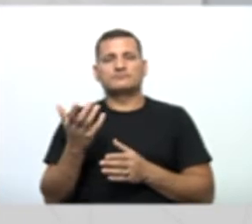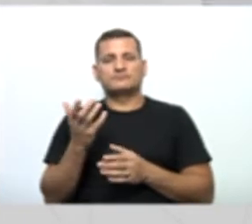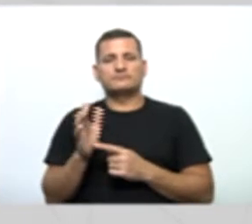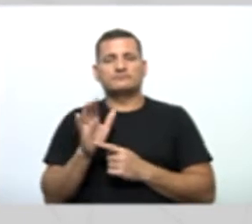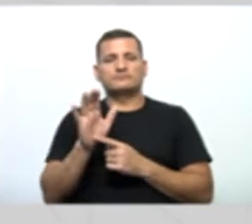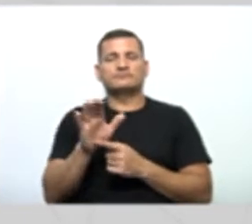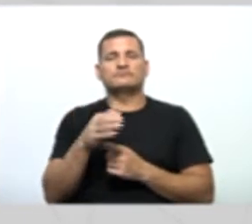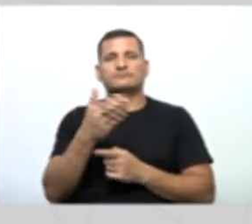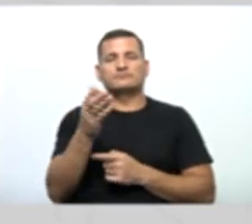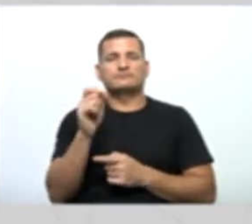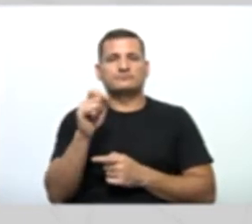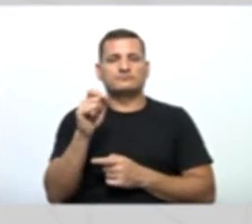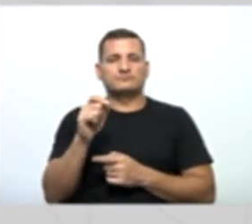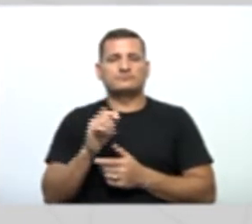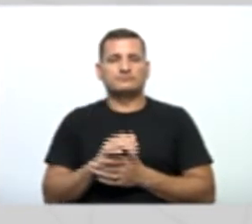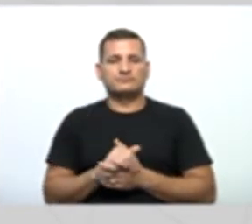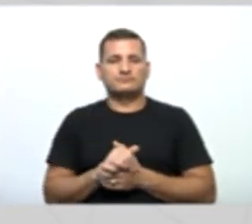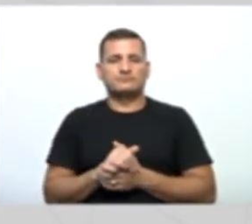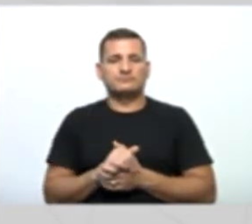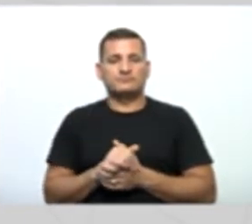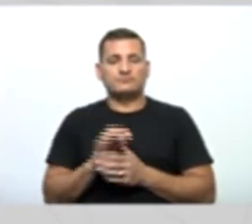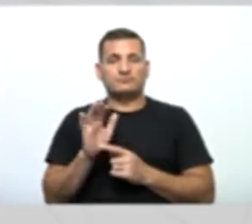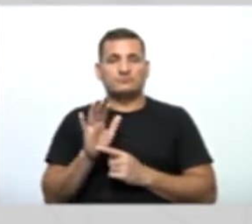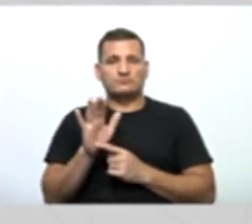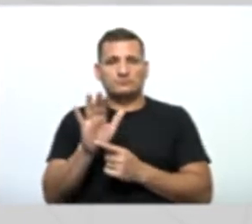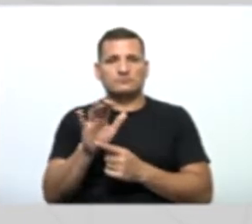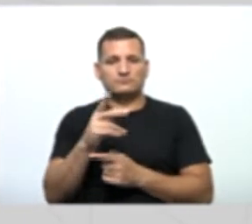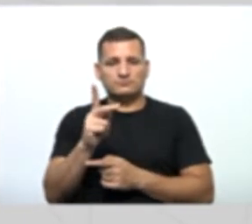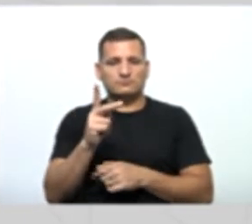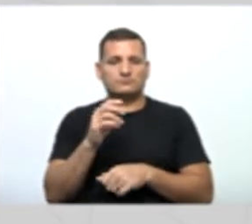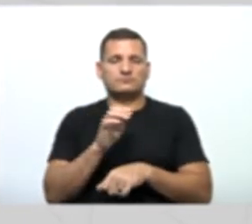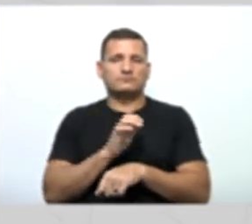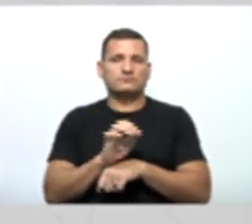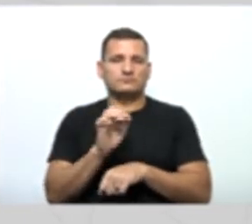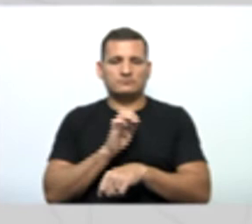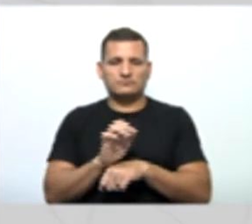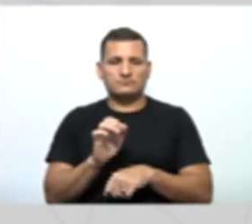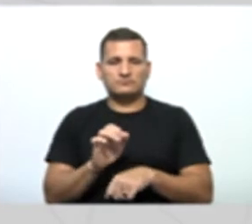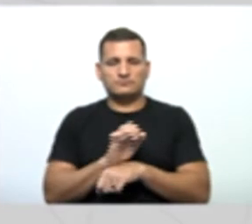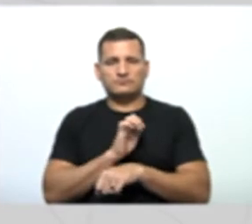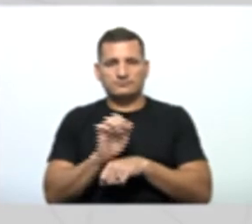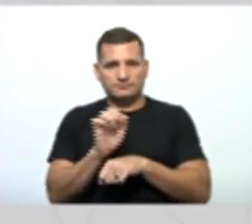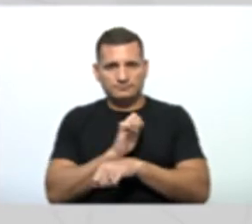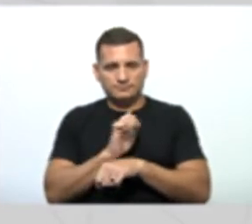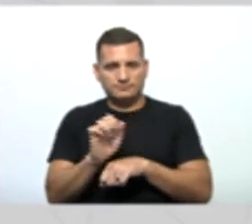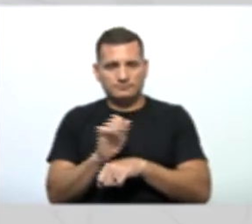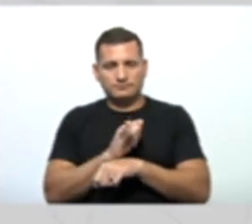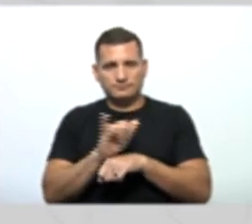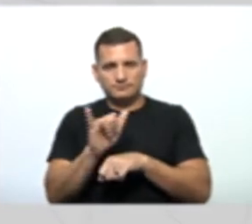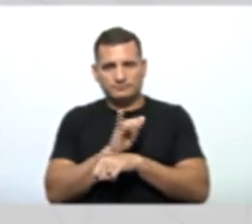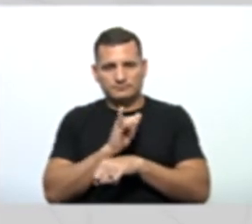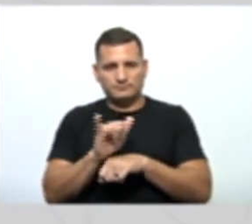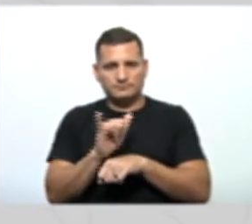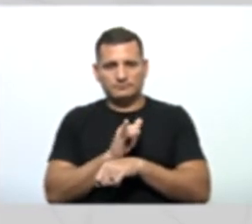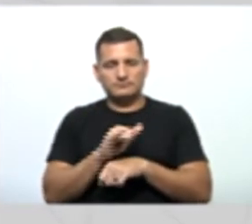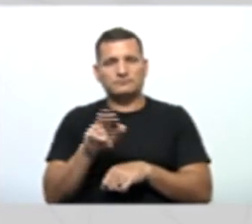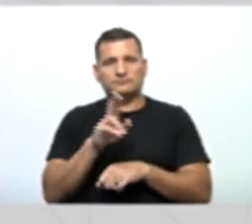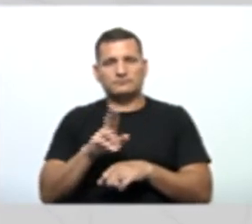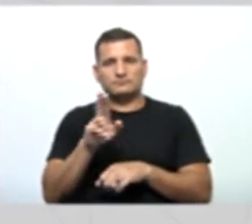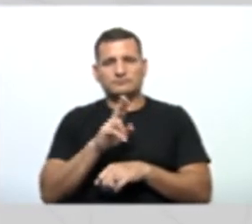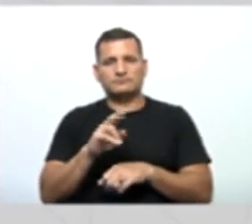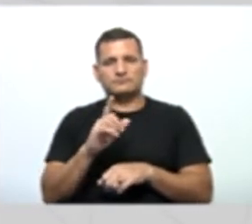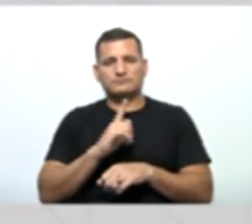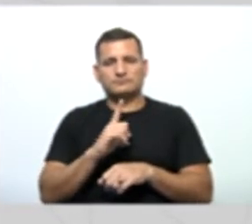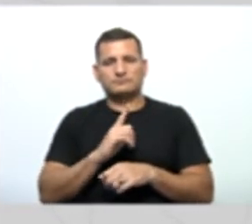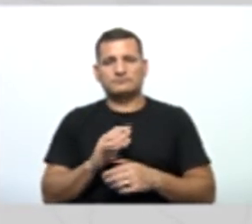ó. Eu vou mostrar uma técnica, aqui é outro exemplo de prototipagem, eu vou mostrar uma técnica que a gente utiliza bastante,